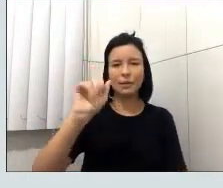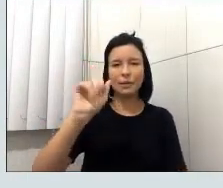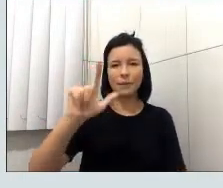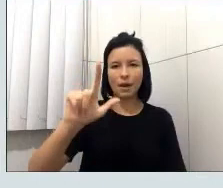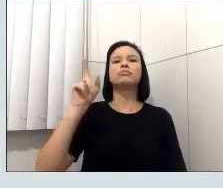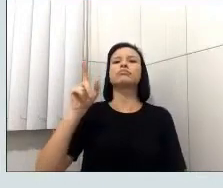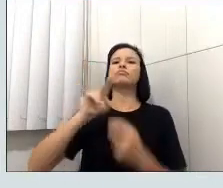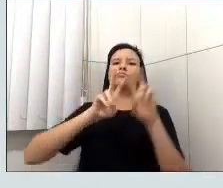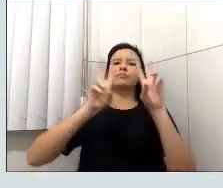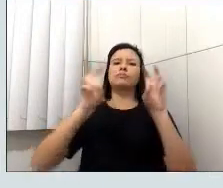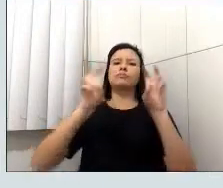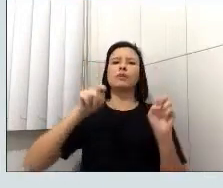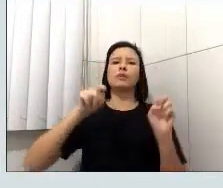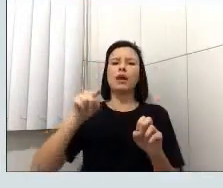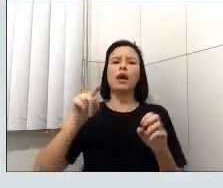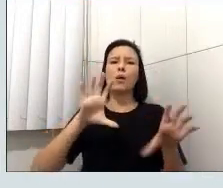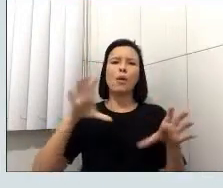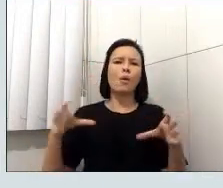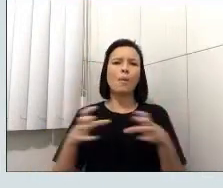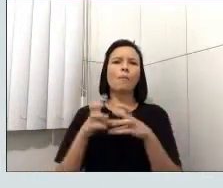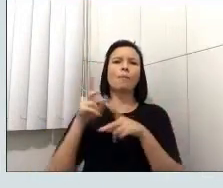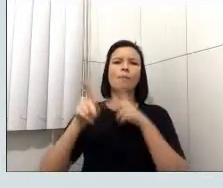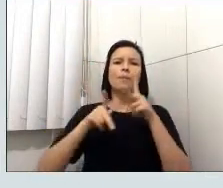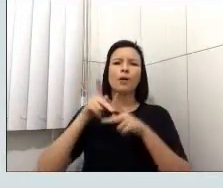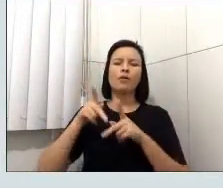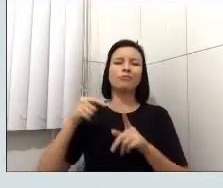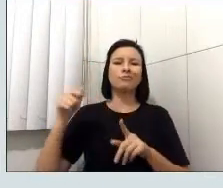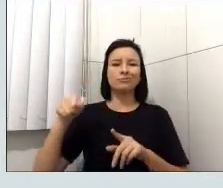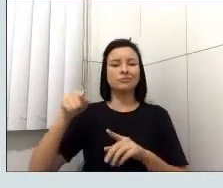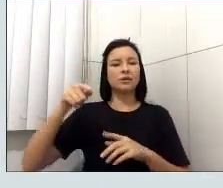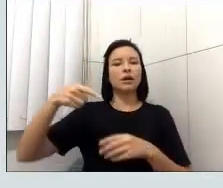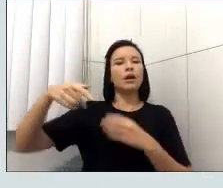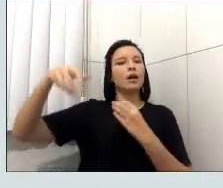pouquinho sobre os povos indígenas do Brasil.